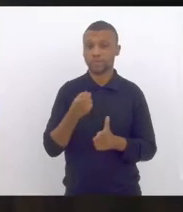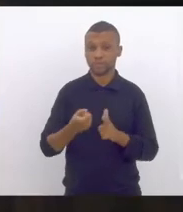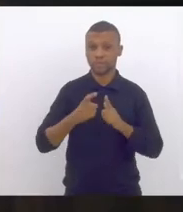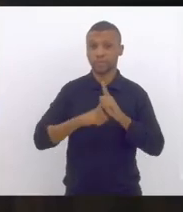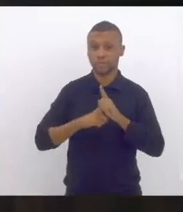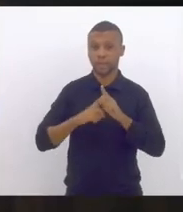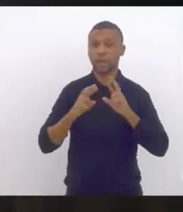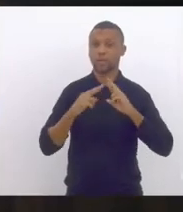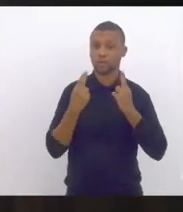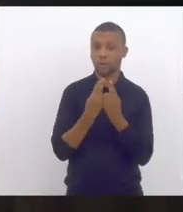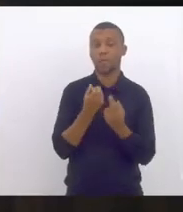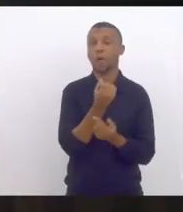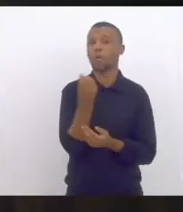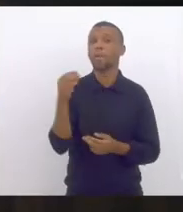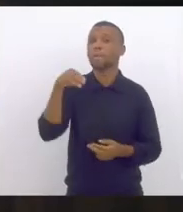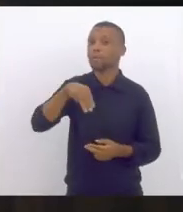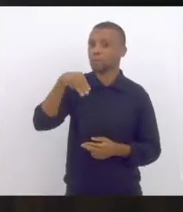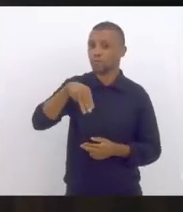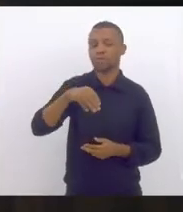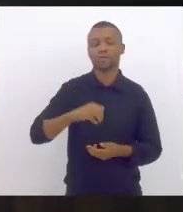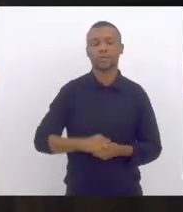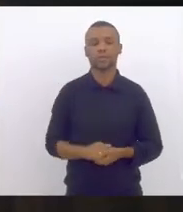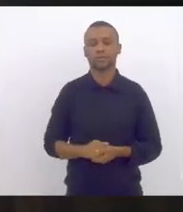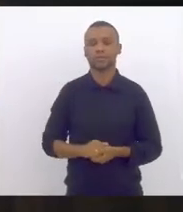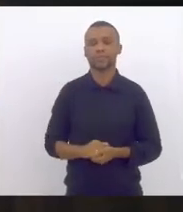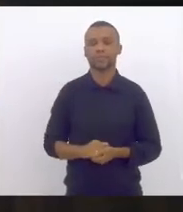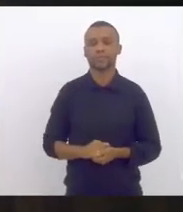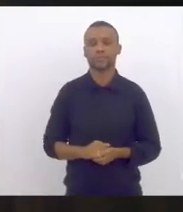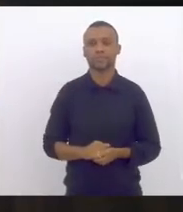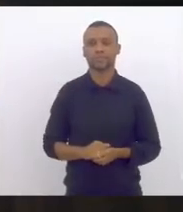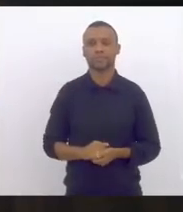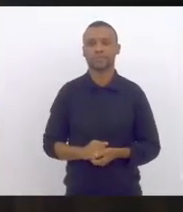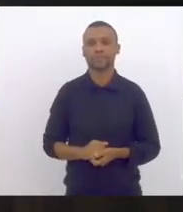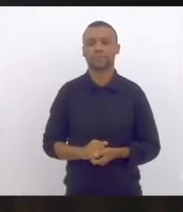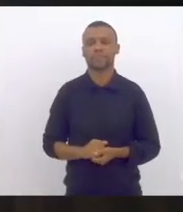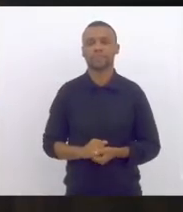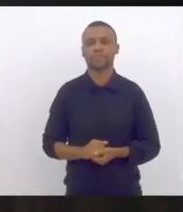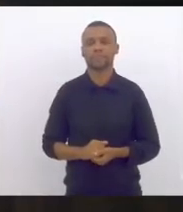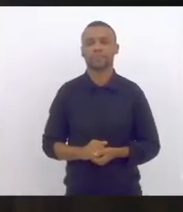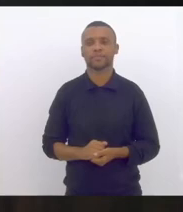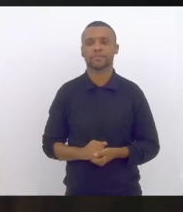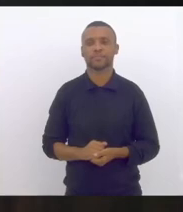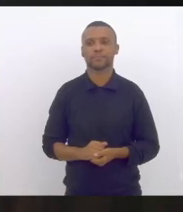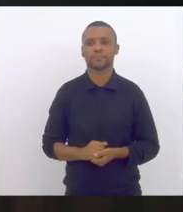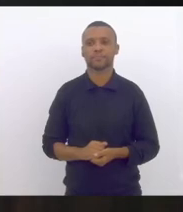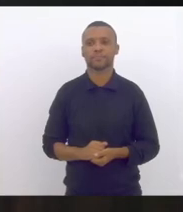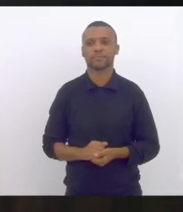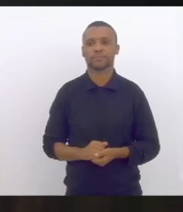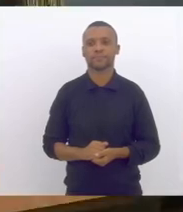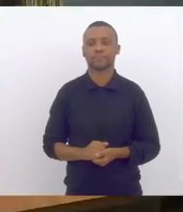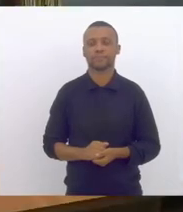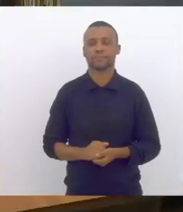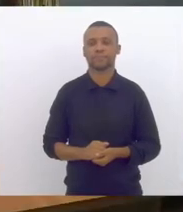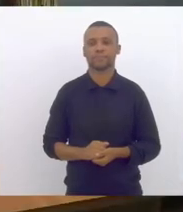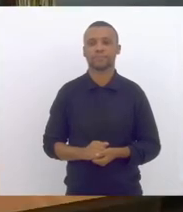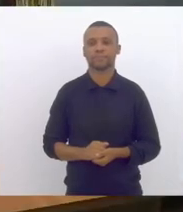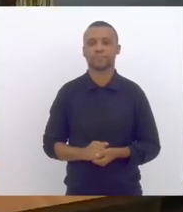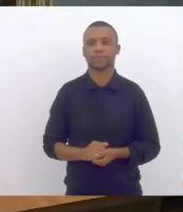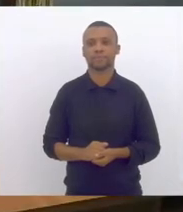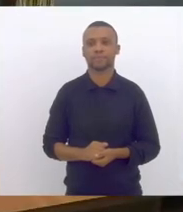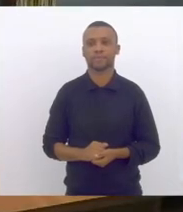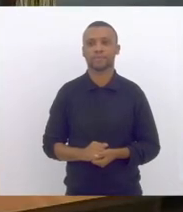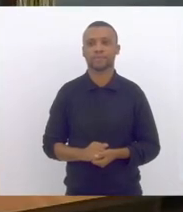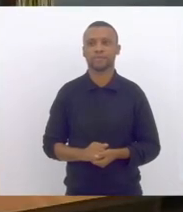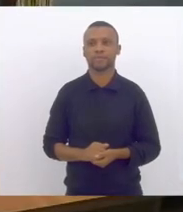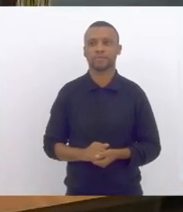alguns minutos, enquanto consegue falar com o deputado Carlos Mink. Está suspensa a sessão por alguns minutos. A questão da